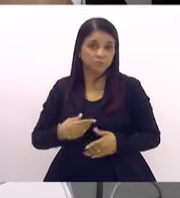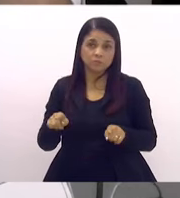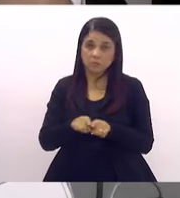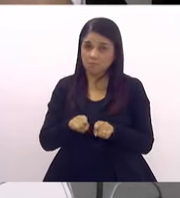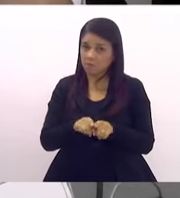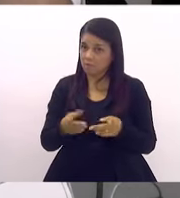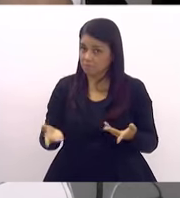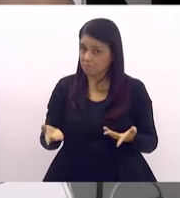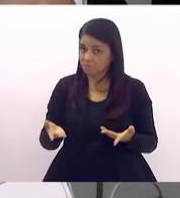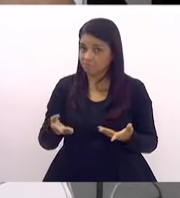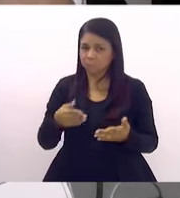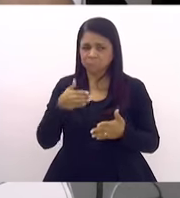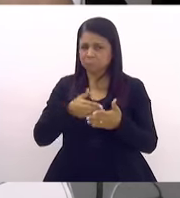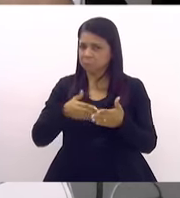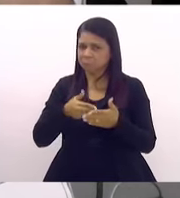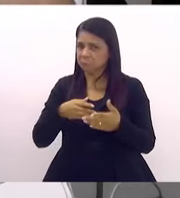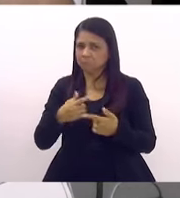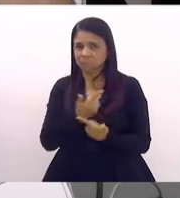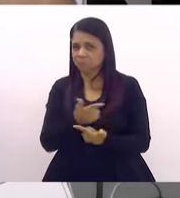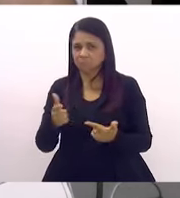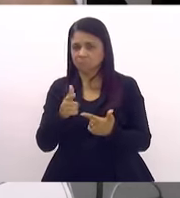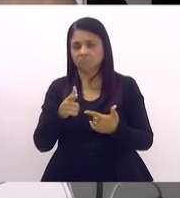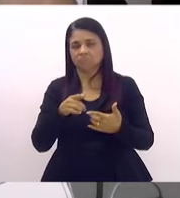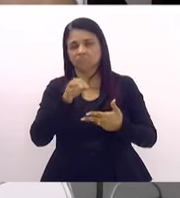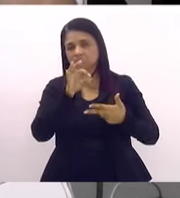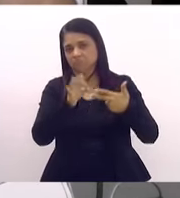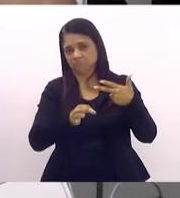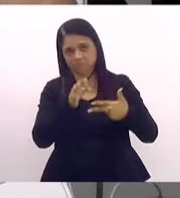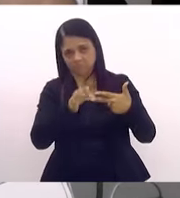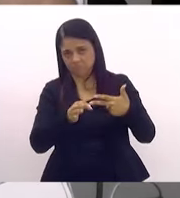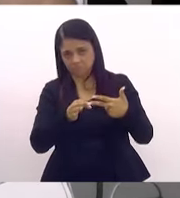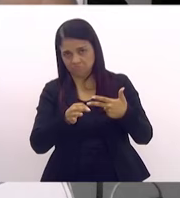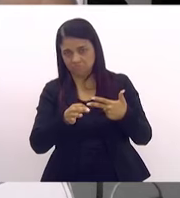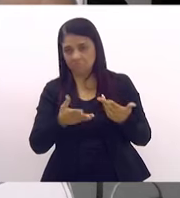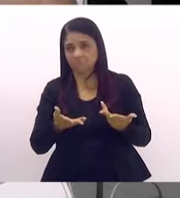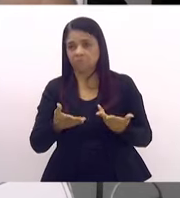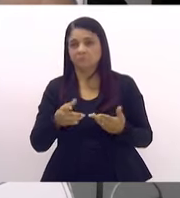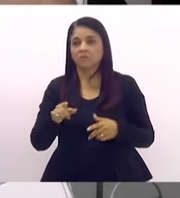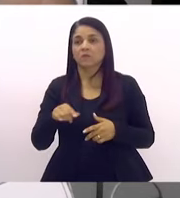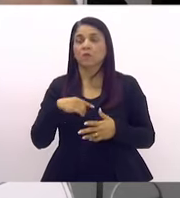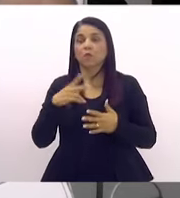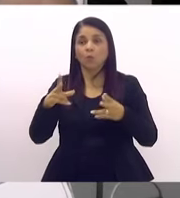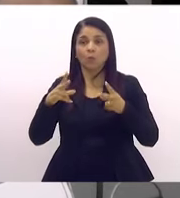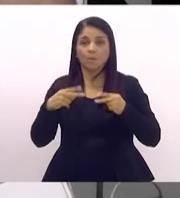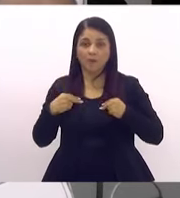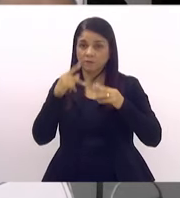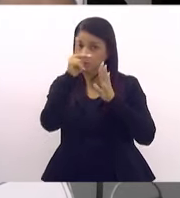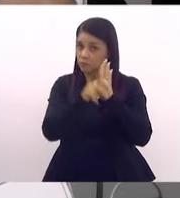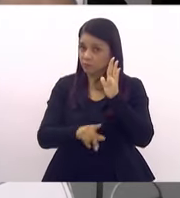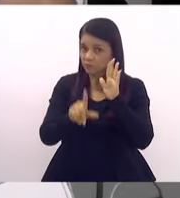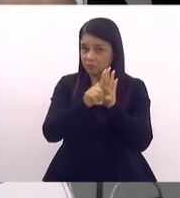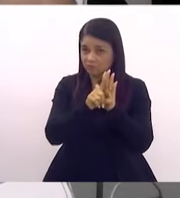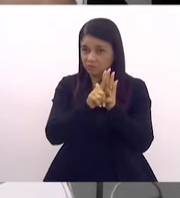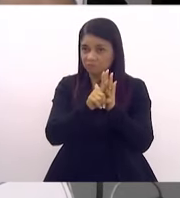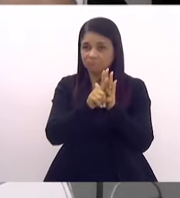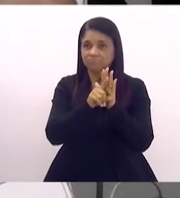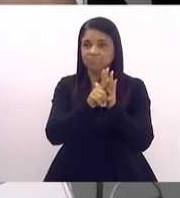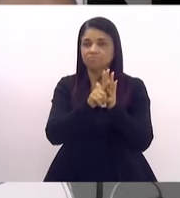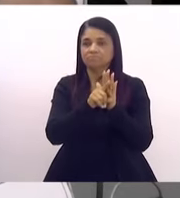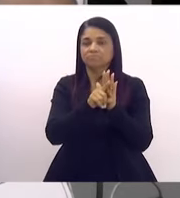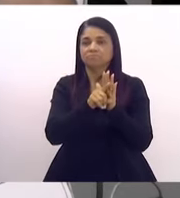que não haveria impedimento de ordem jurídica no que se refere a isso. O mérito do projeto, fatalmente, a gente